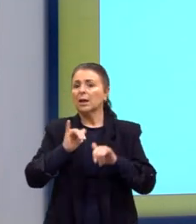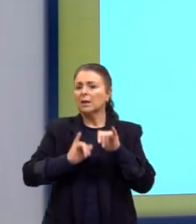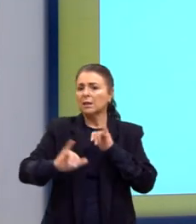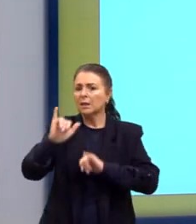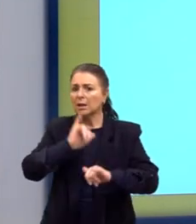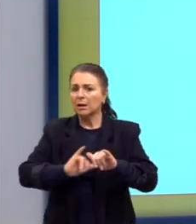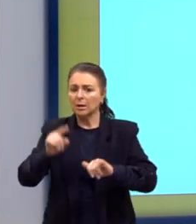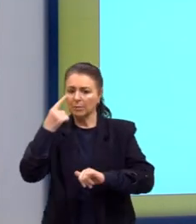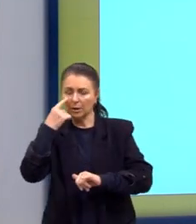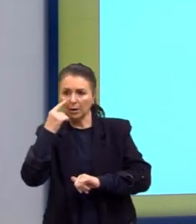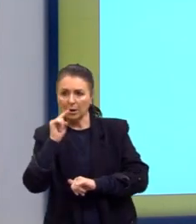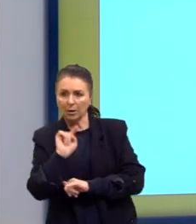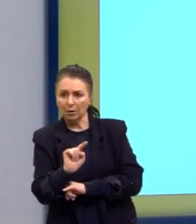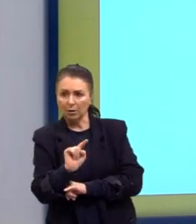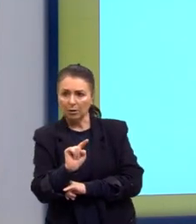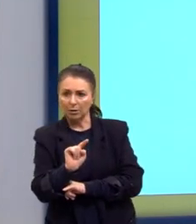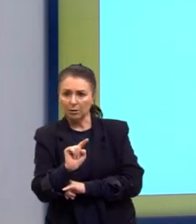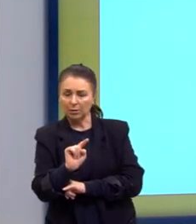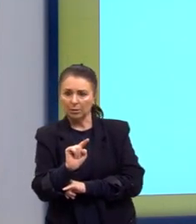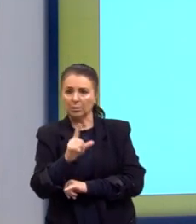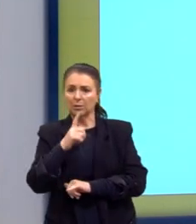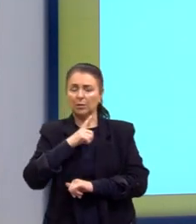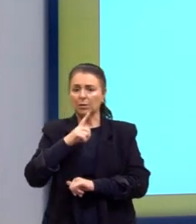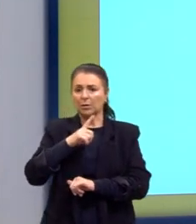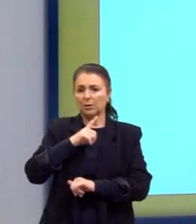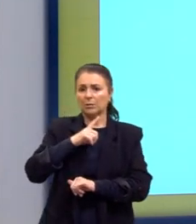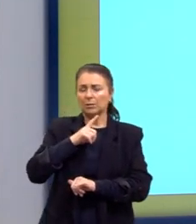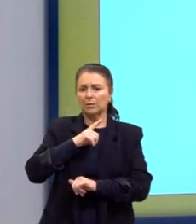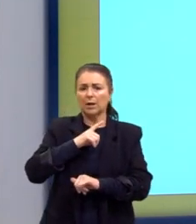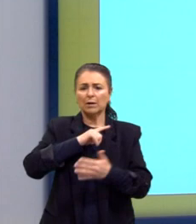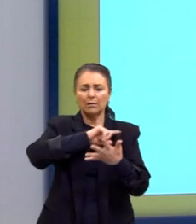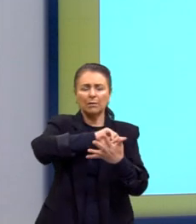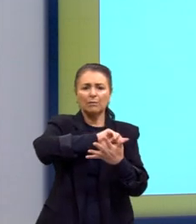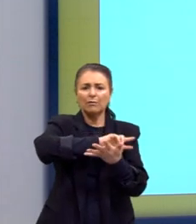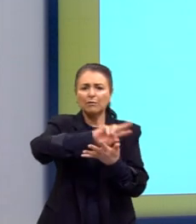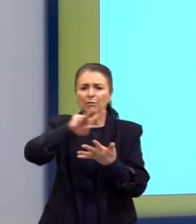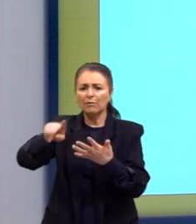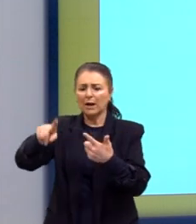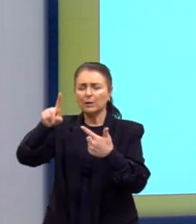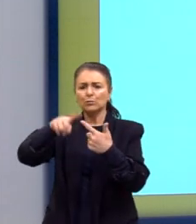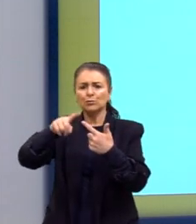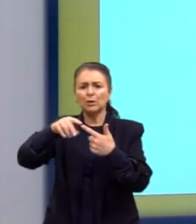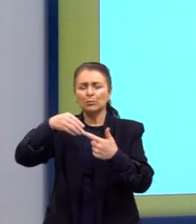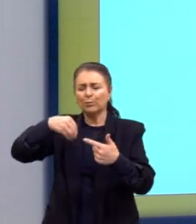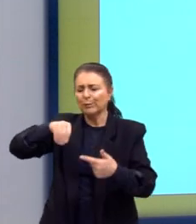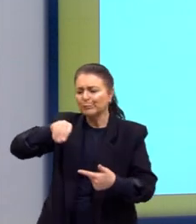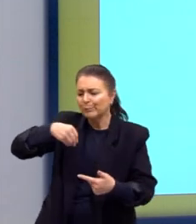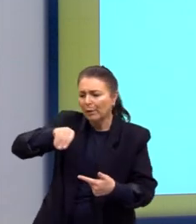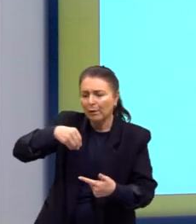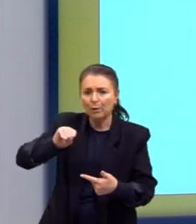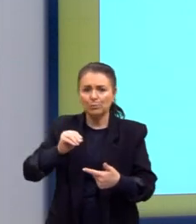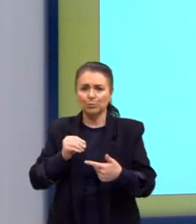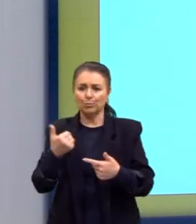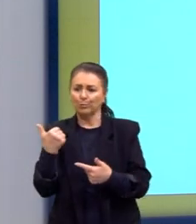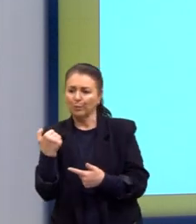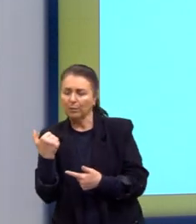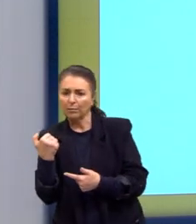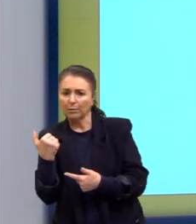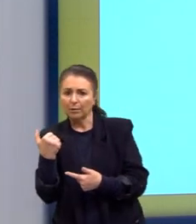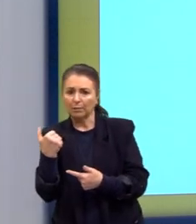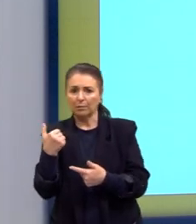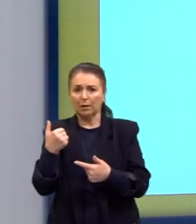visualmente a gente consegue aí ver diferença de um isopor com pvc de um plástico de uma sacolinha plástica para um plástico de uma caneta